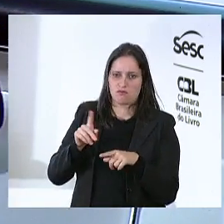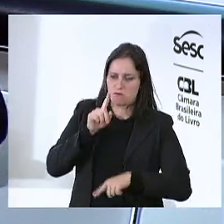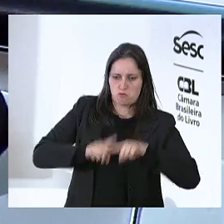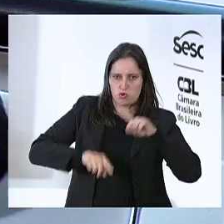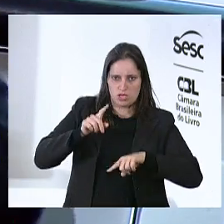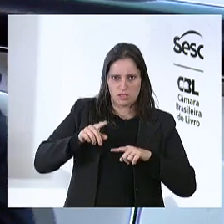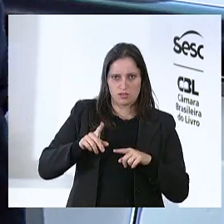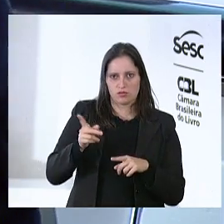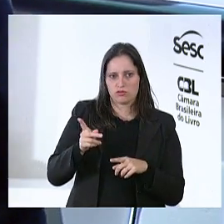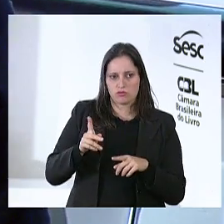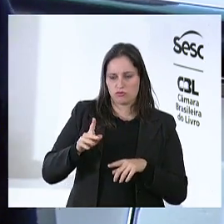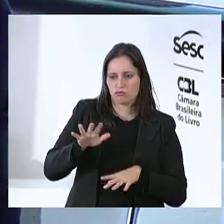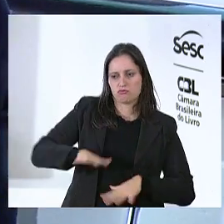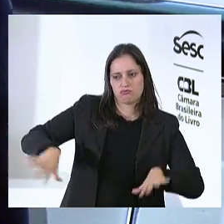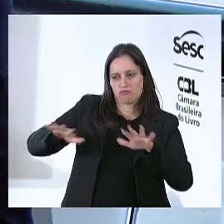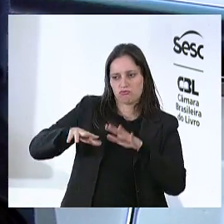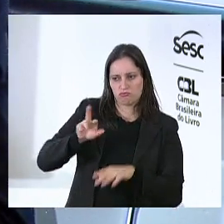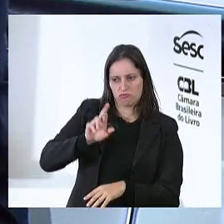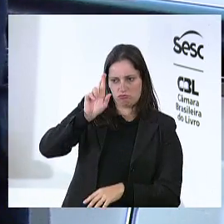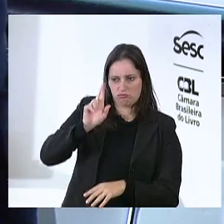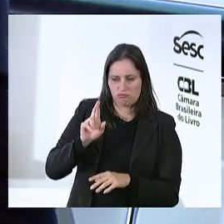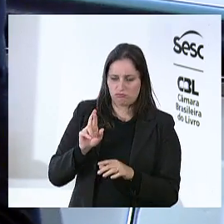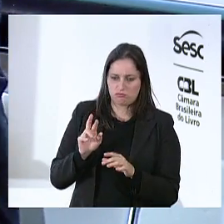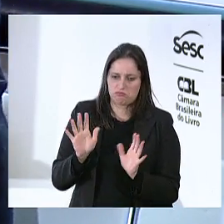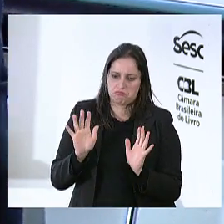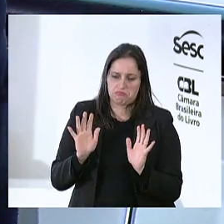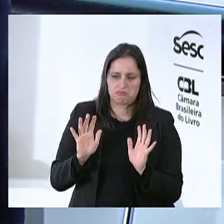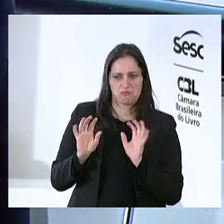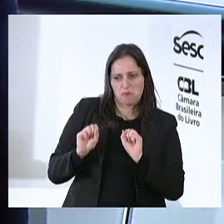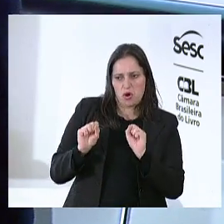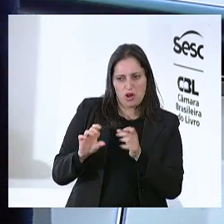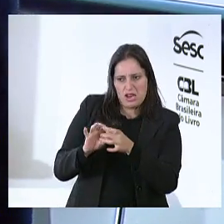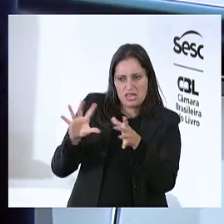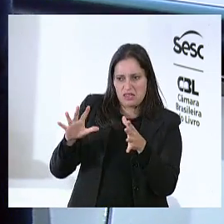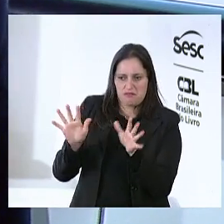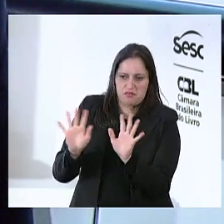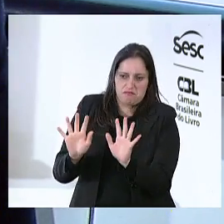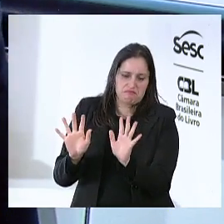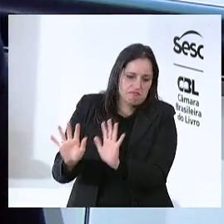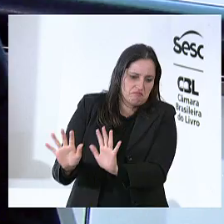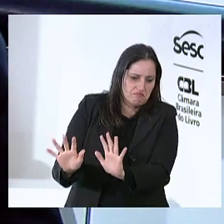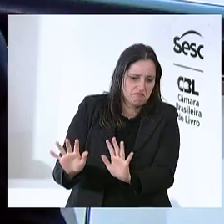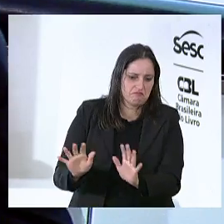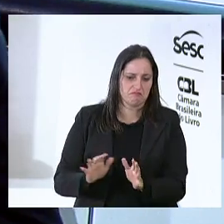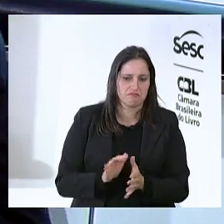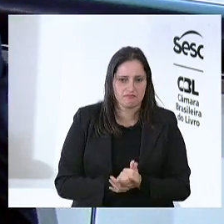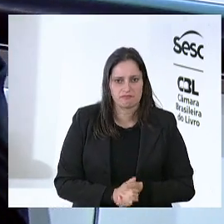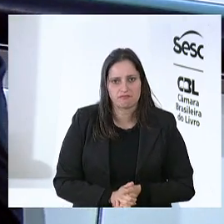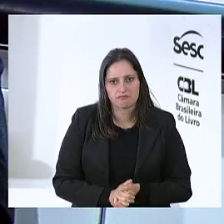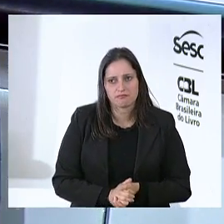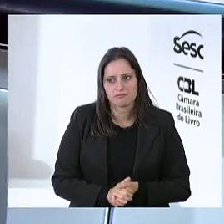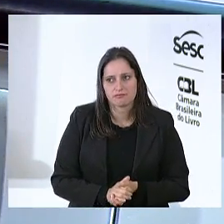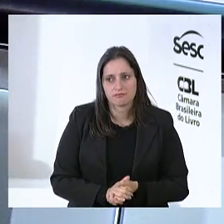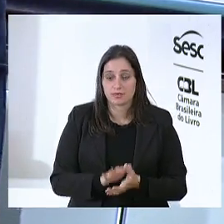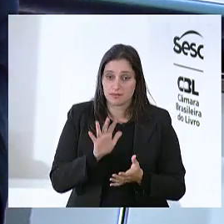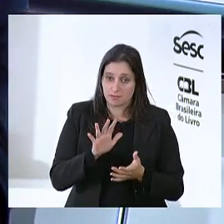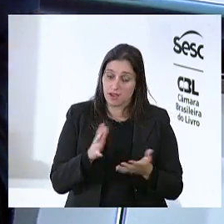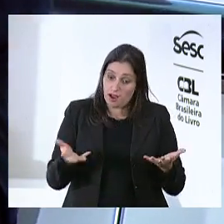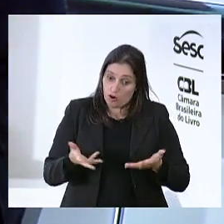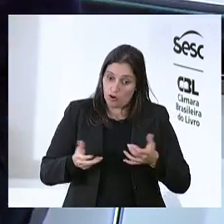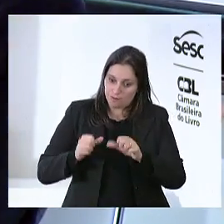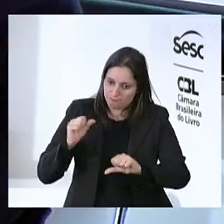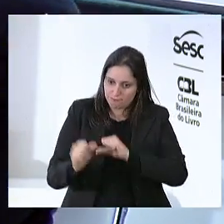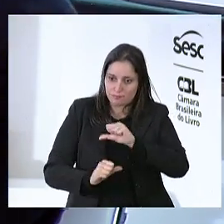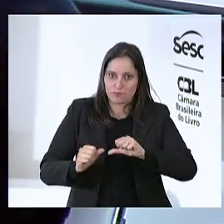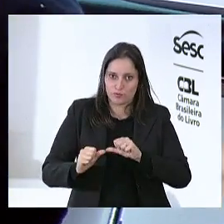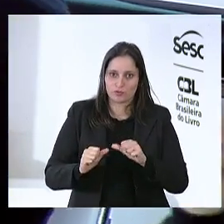Que eles são intocáveis. Né? E agora eles são tocáveis, né? Agora eles são questionáveis. Né? Então, isso eu acho que é uma grande mudança, acho que